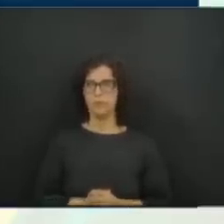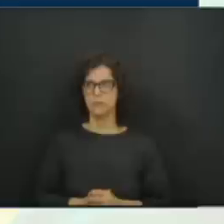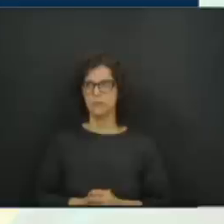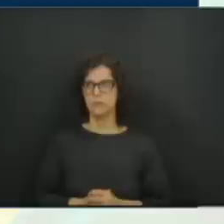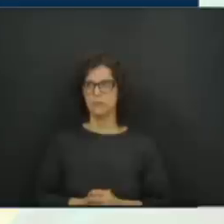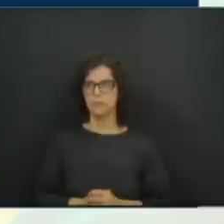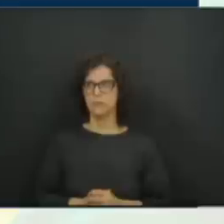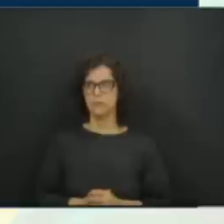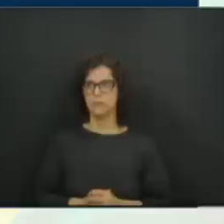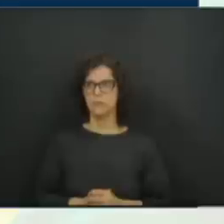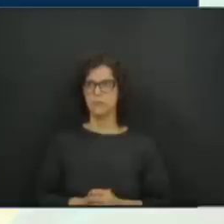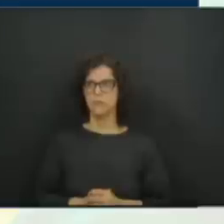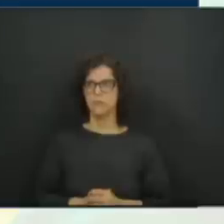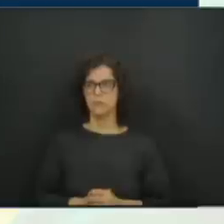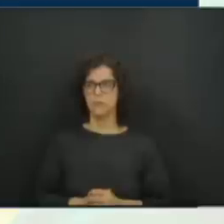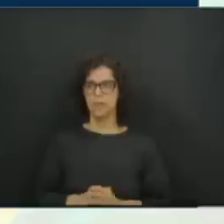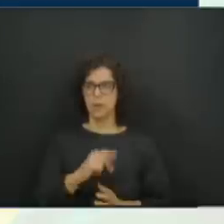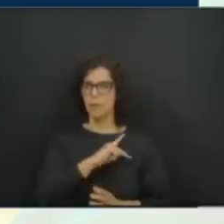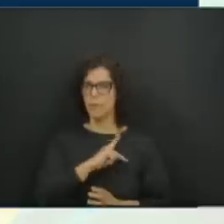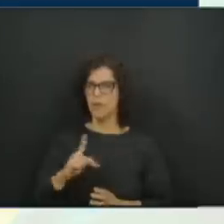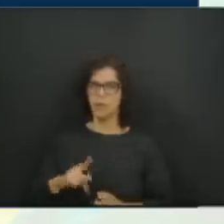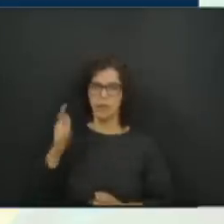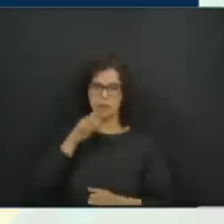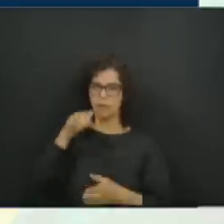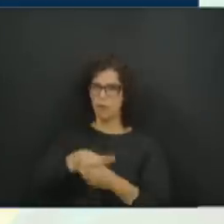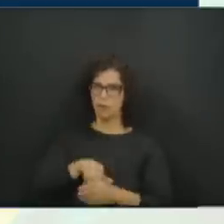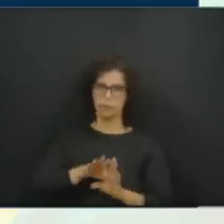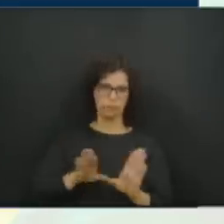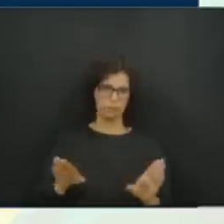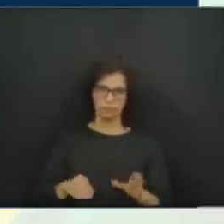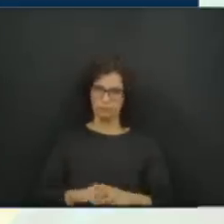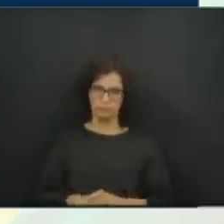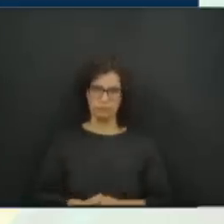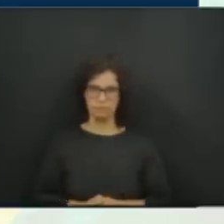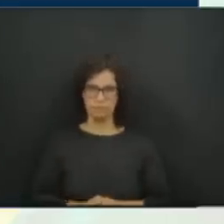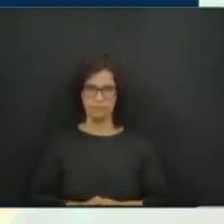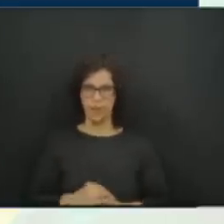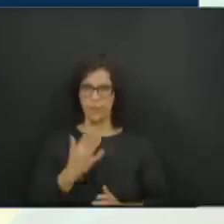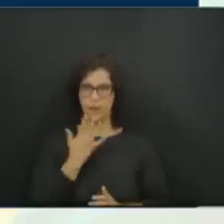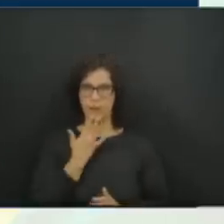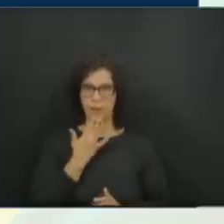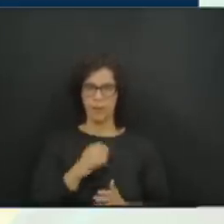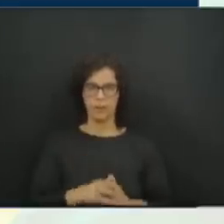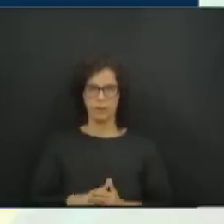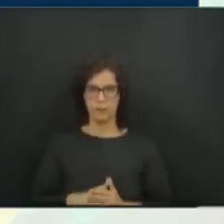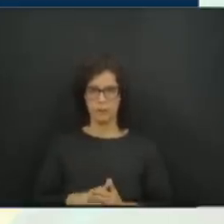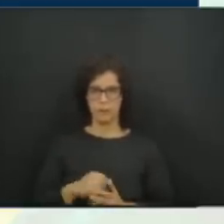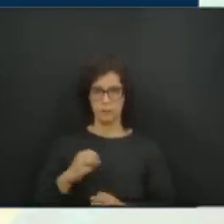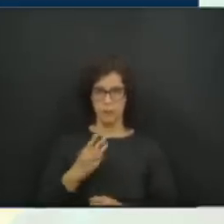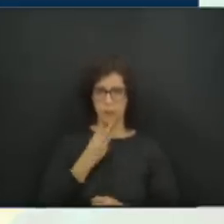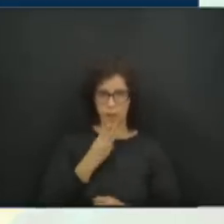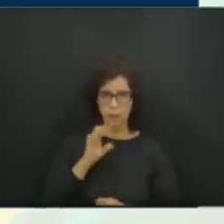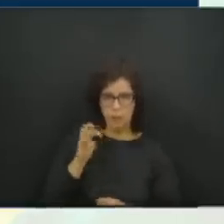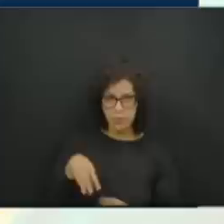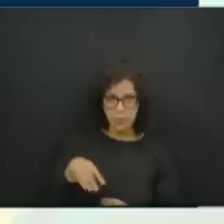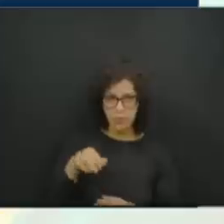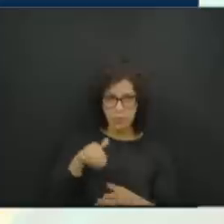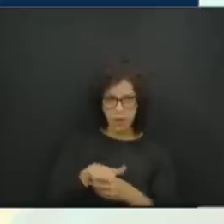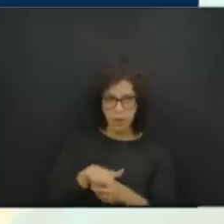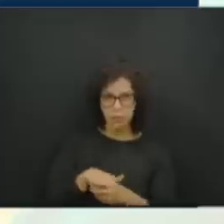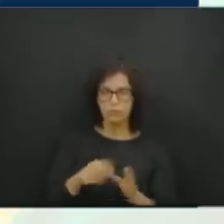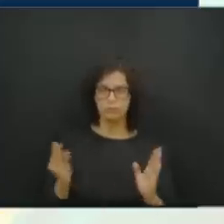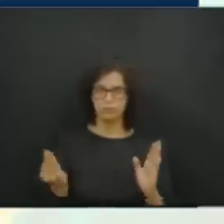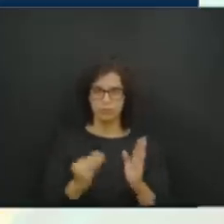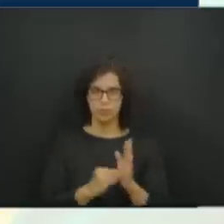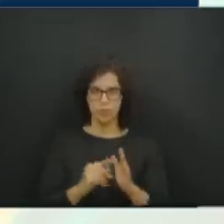o presente tô conseguindo botar o seu botasse Deputado Mauro